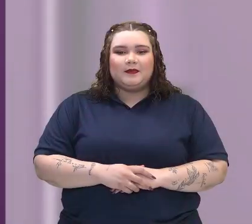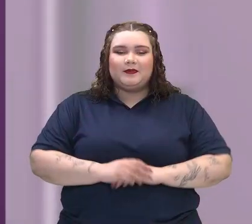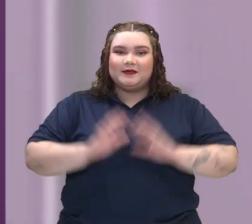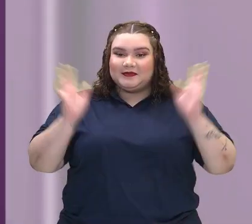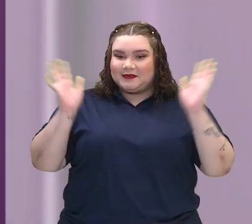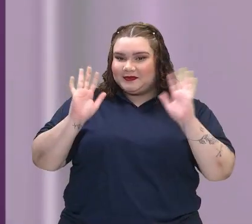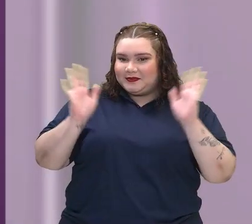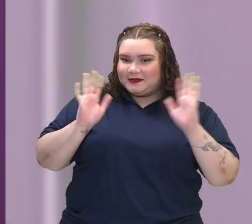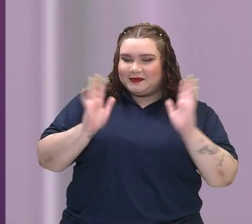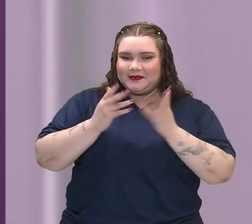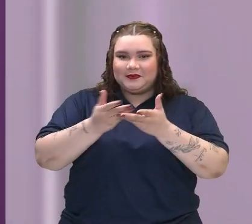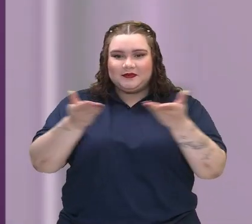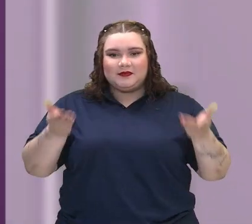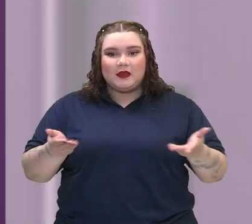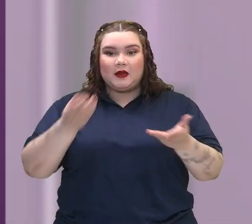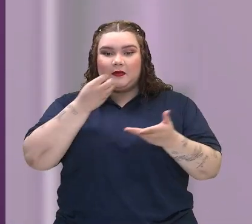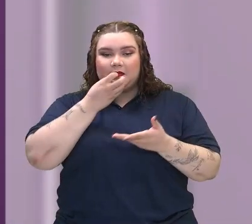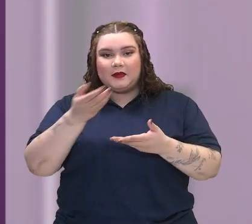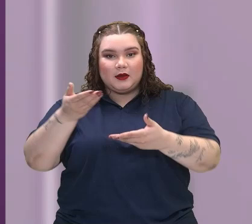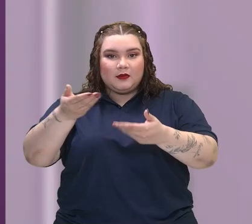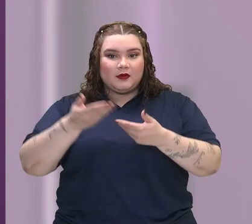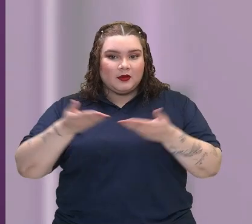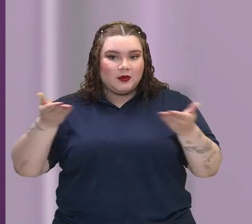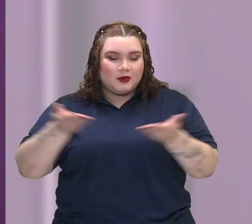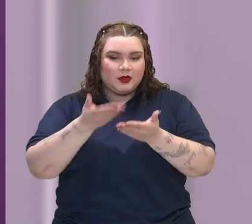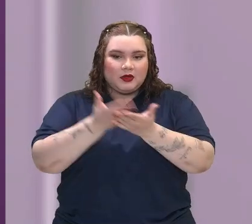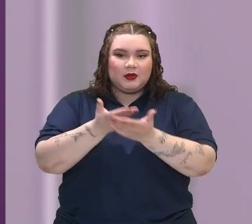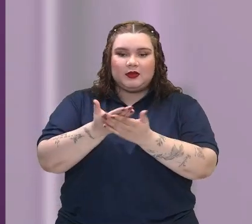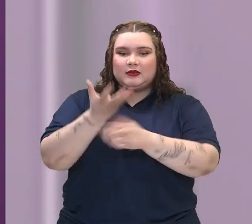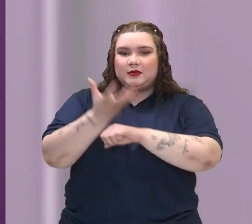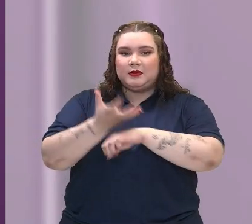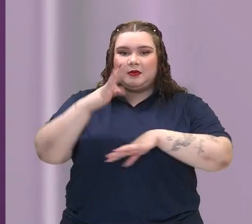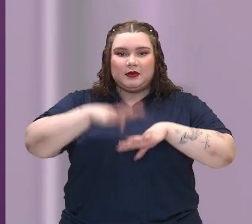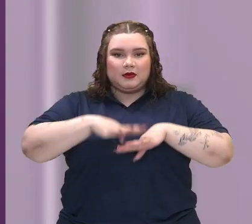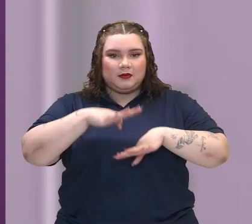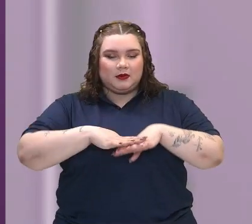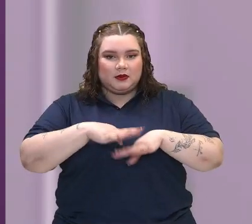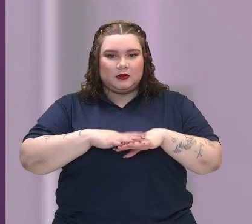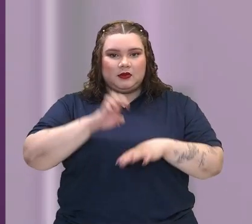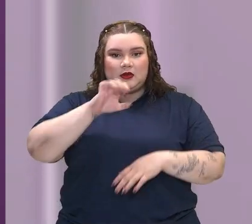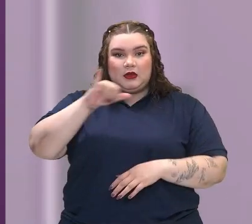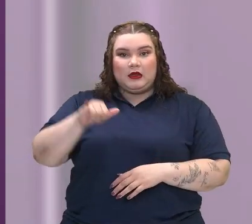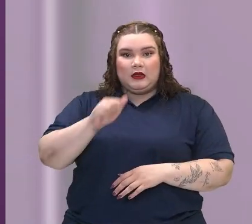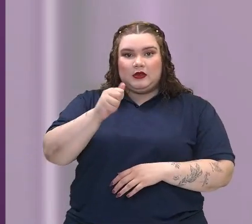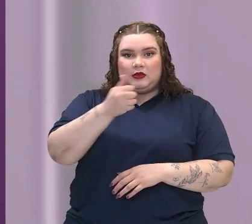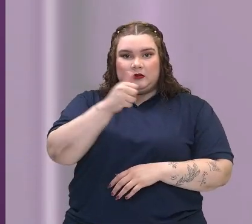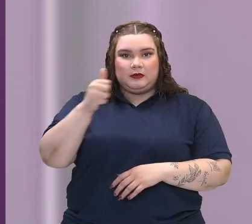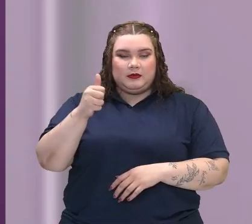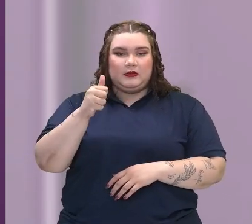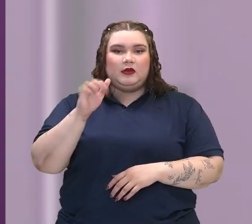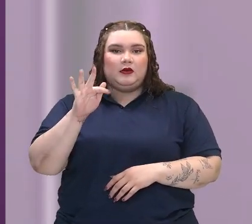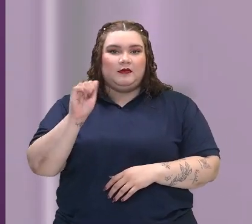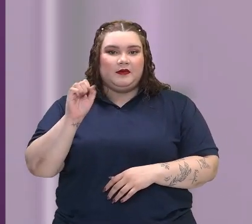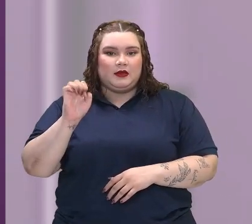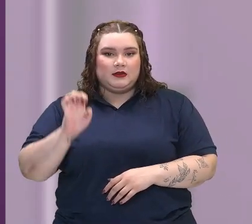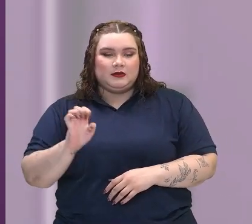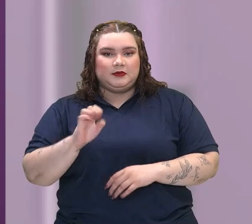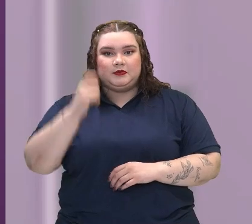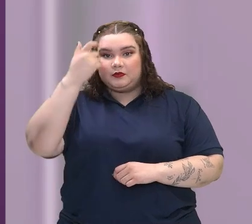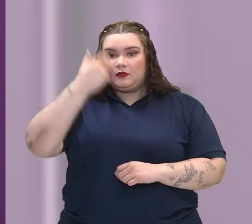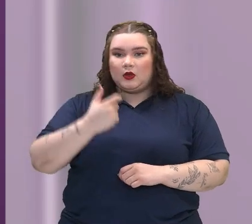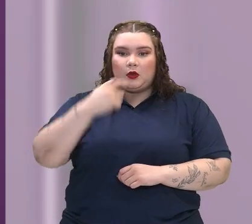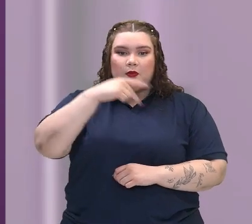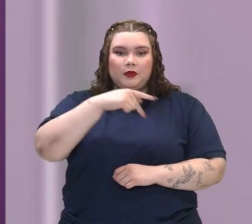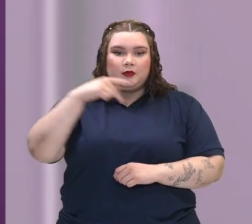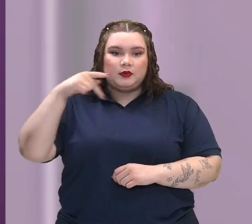Olá, sejam todos bem-vindos a mais uma aula do componente de matemática EJA 11ª fase. Aqui quem vos fala